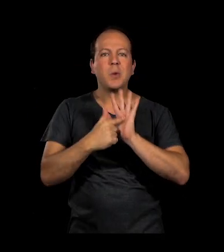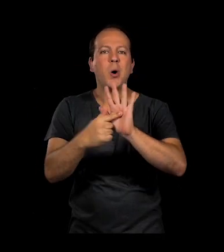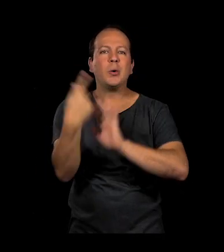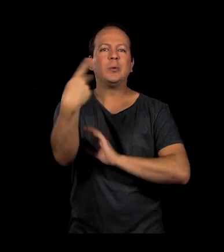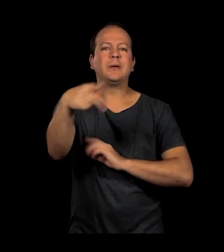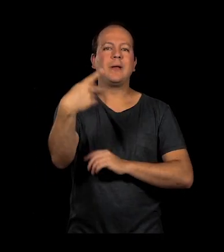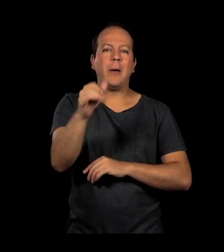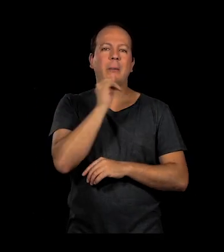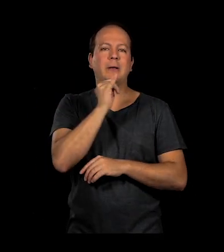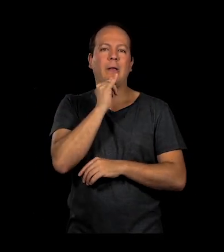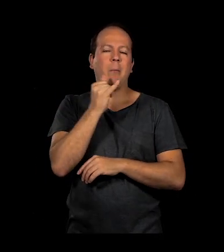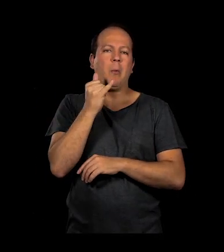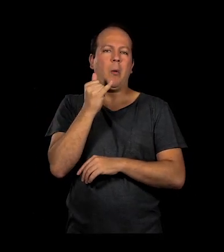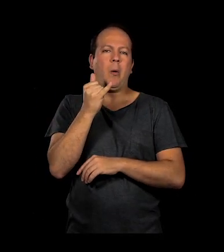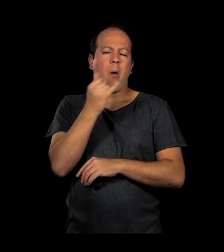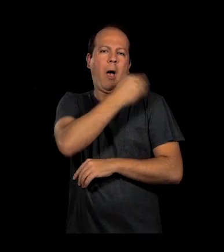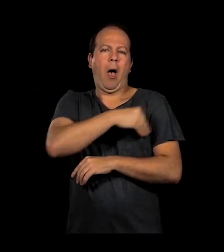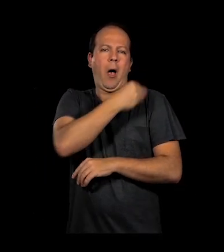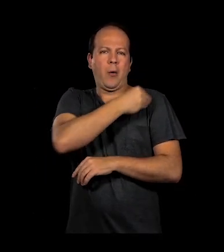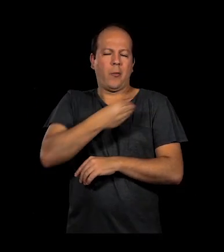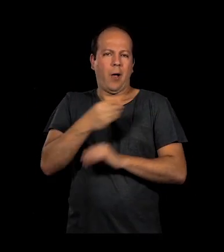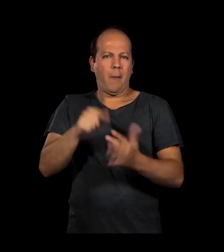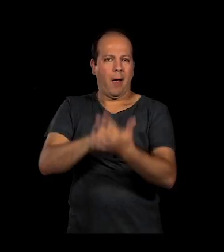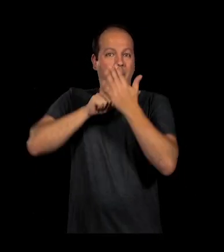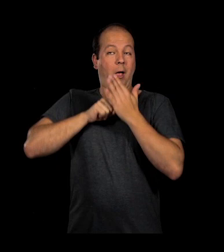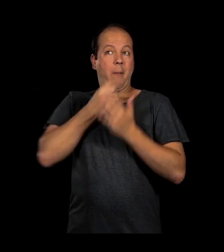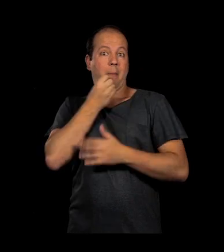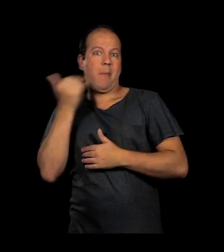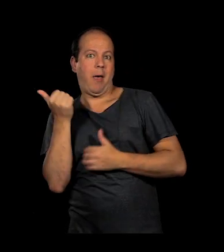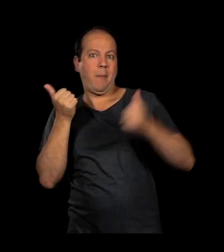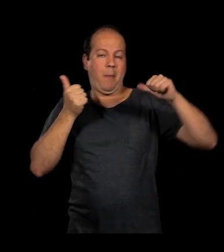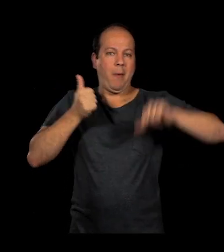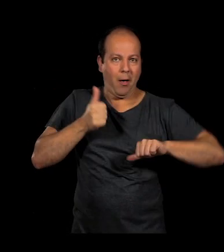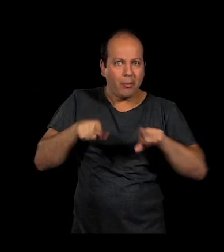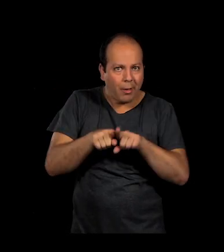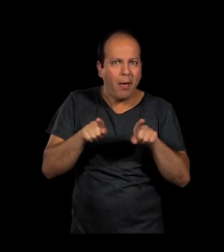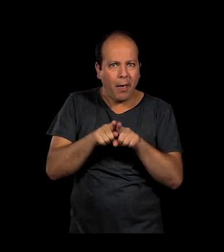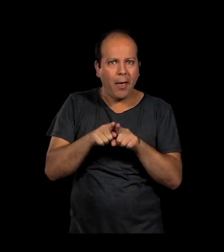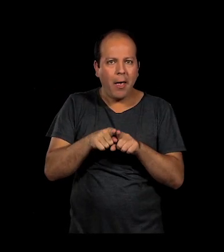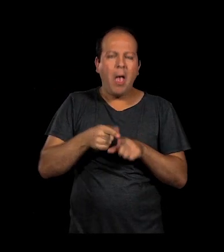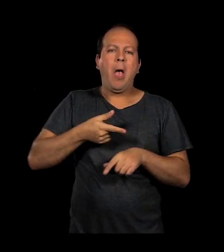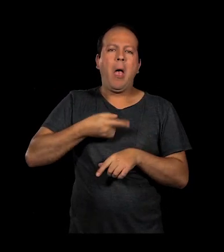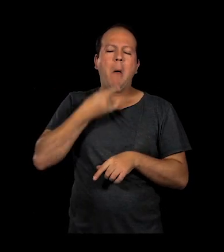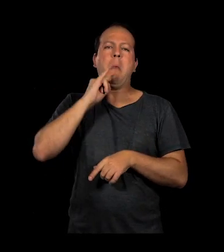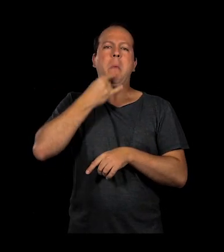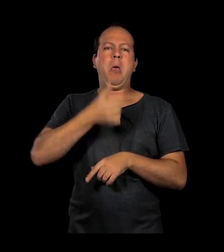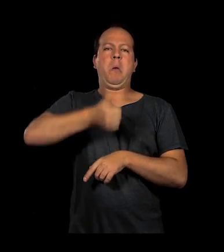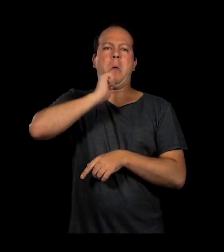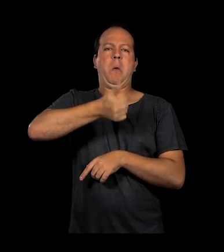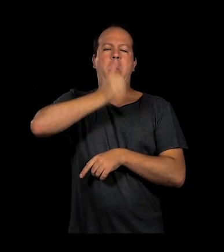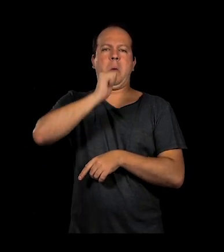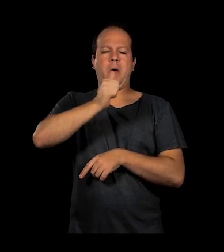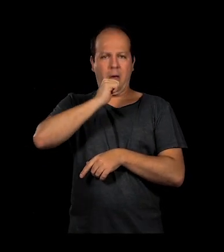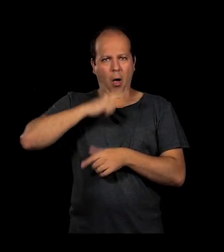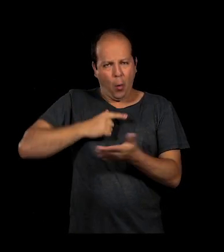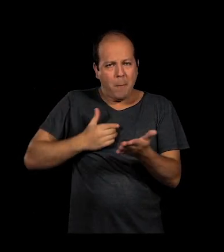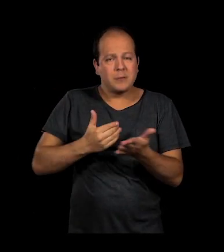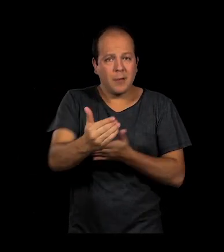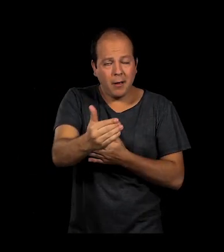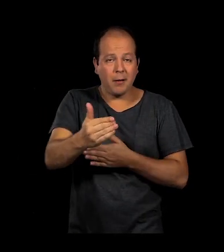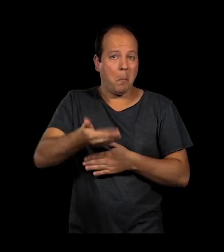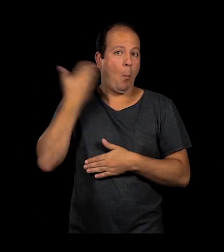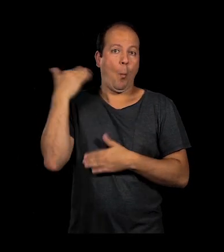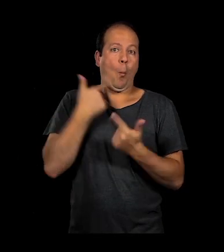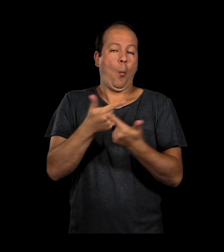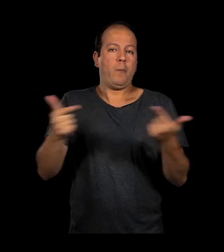tempo do meu caráter para o bem e para o mal né então não bebia você beber muito naquela coisa tia